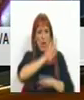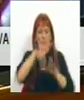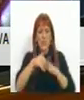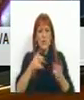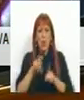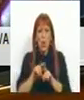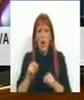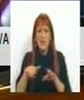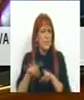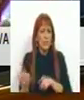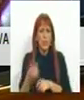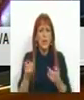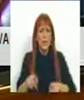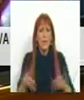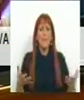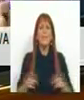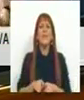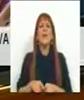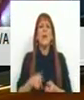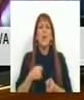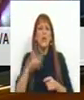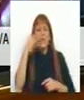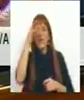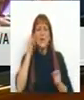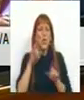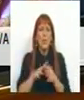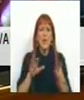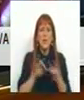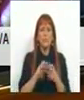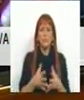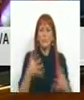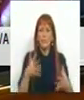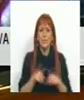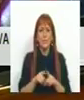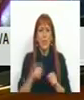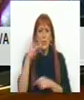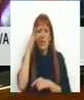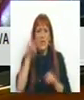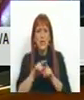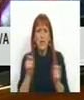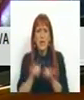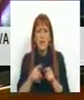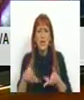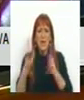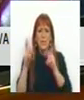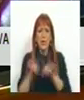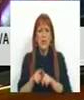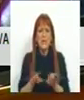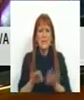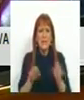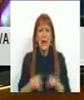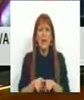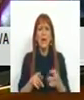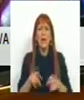participadas, quer as não participadas? Ou seja, uma visão mais estatizante ou uma visão um pouco mais liberal, como